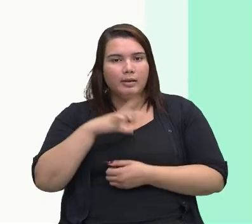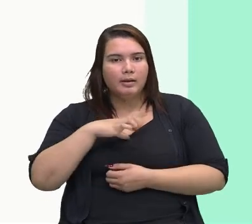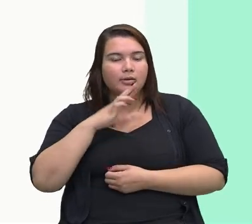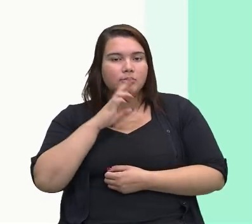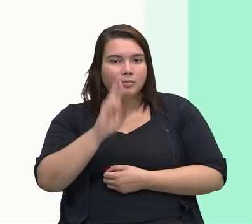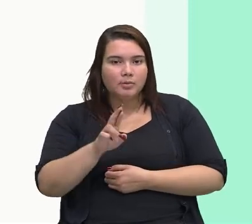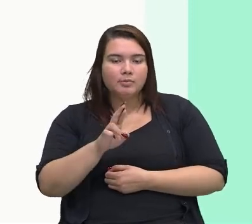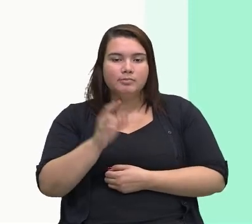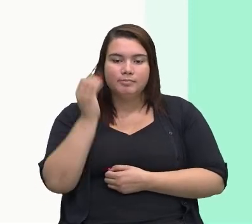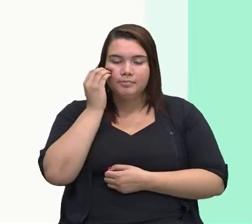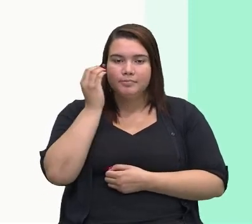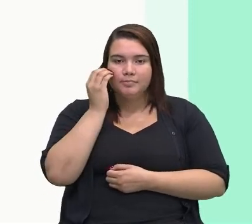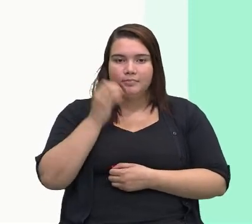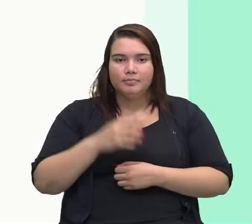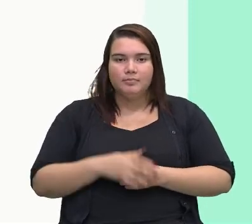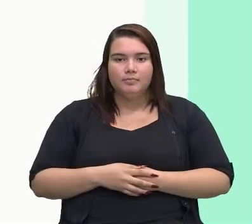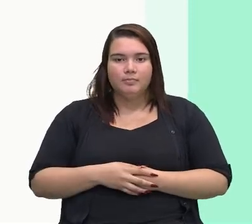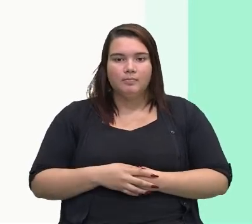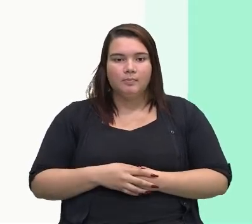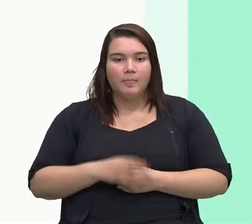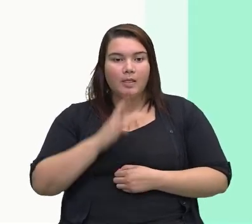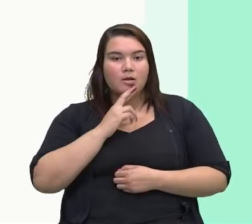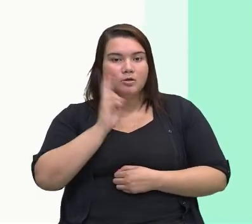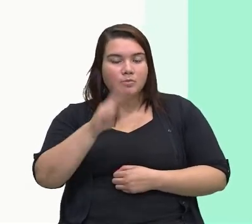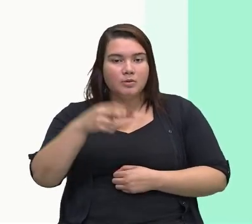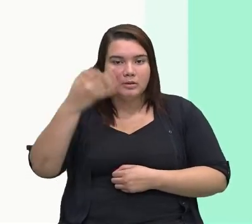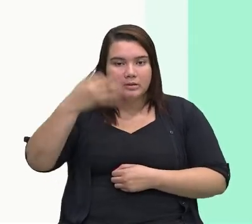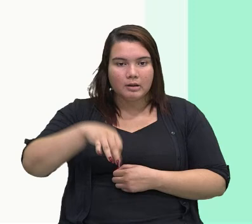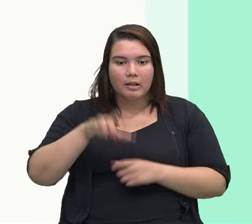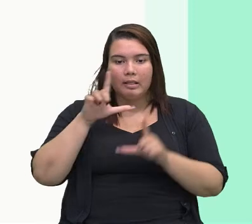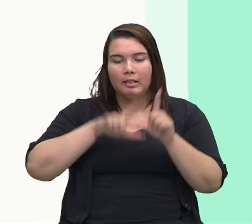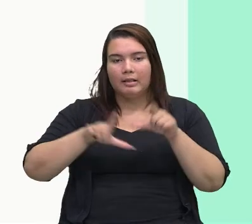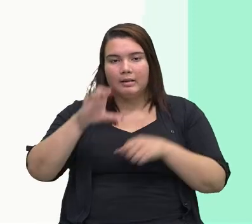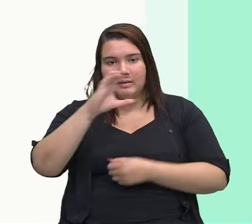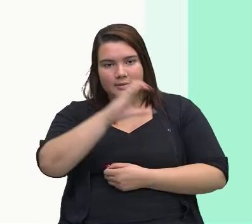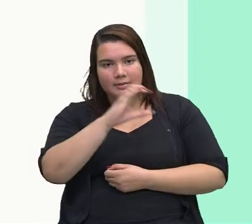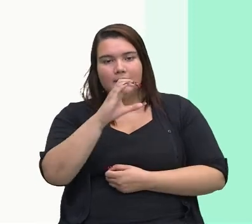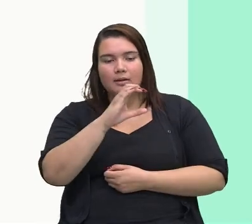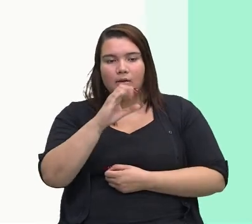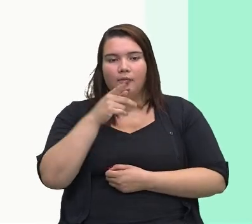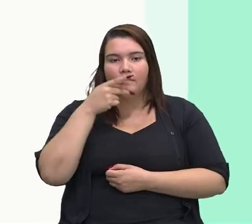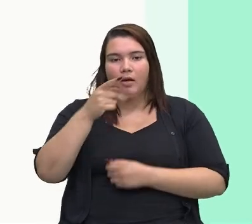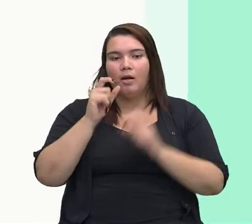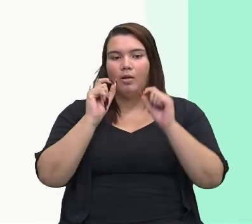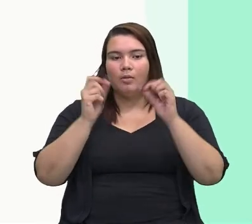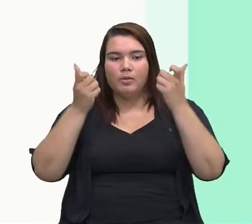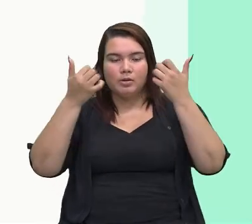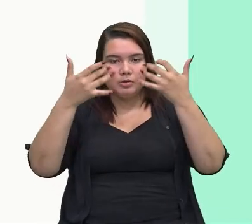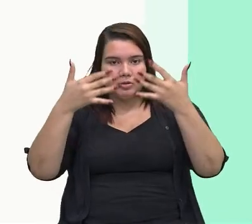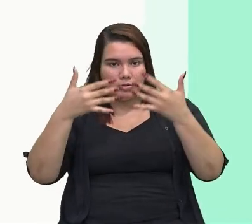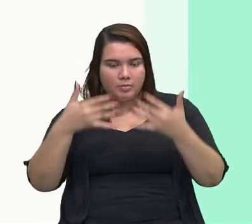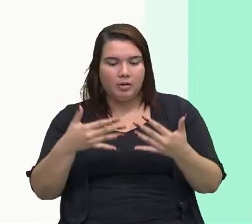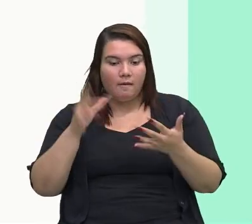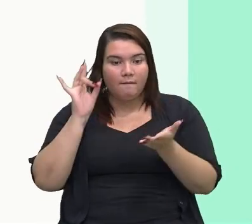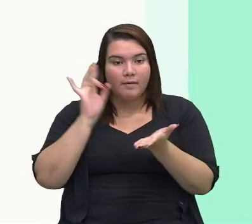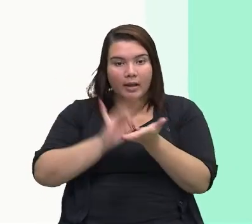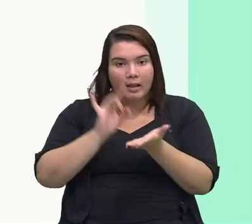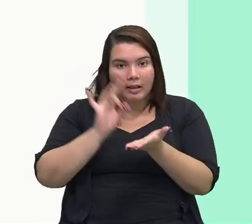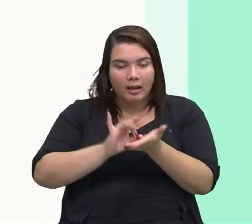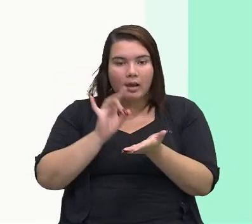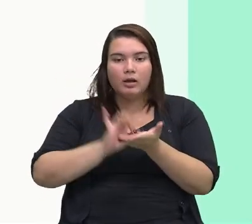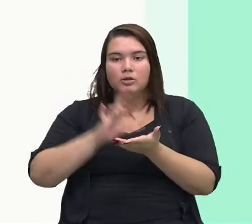Então vamos lá observar. A nossa resposta correta é a letra C, que traz aí dizendo que as verdadeiras, as